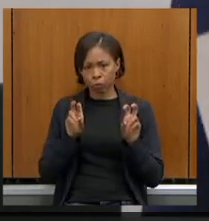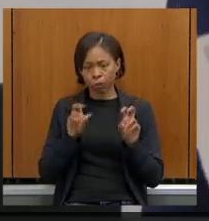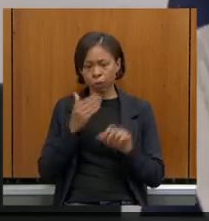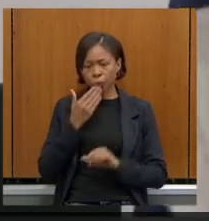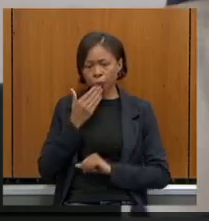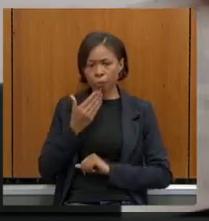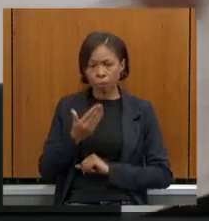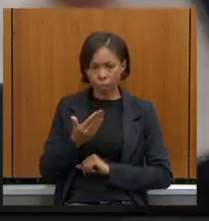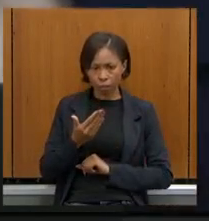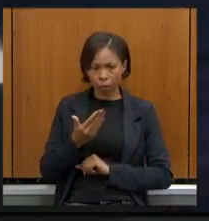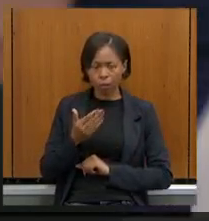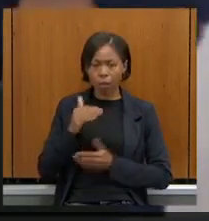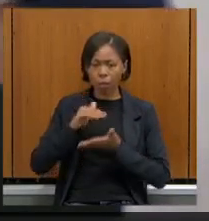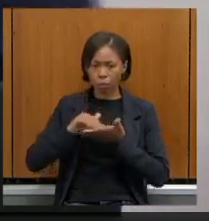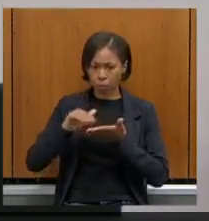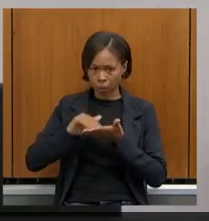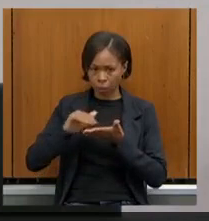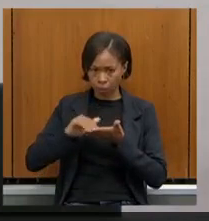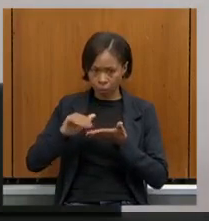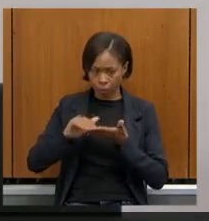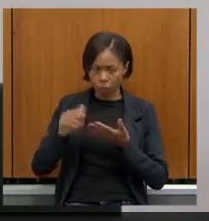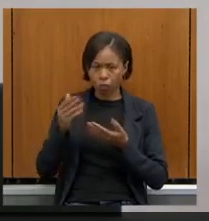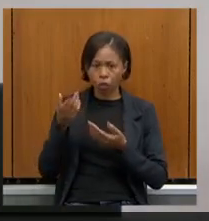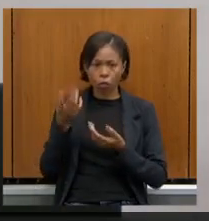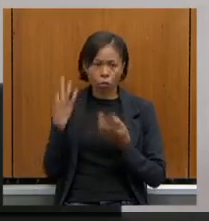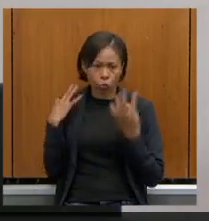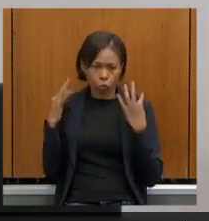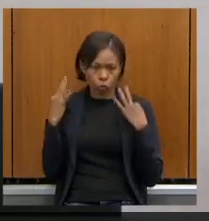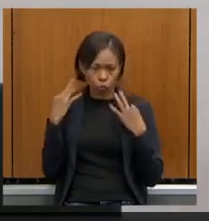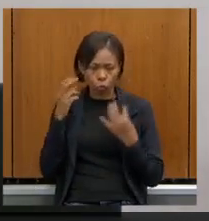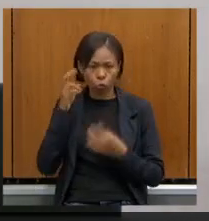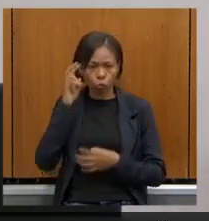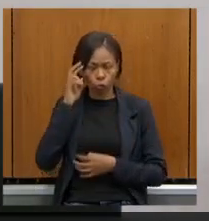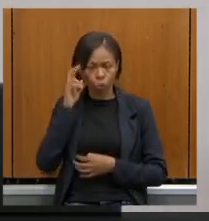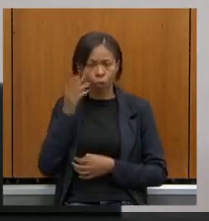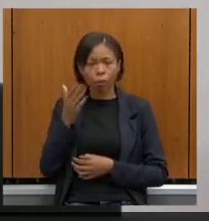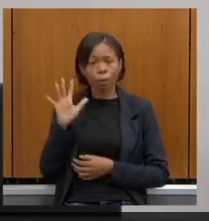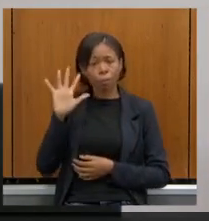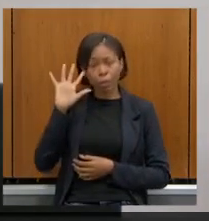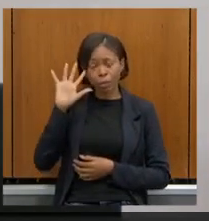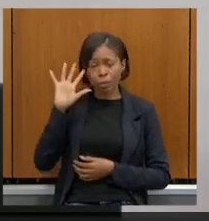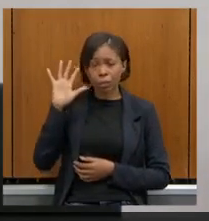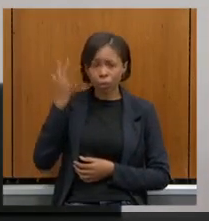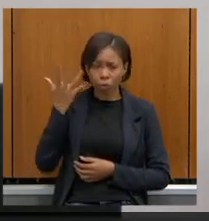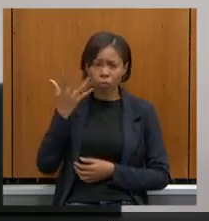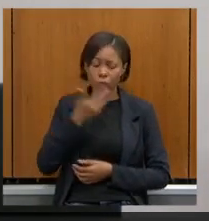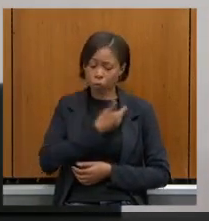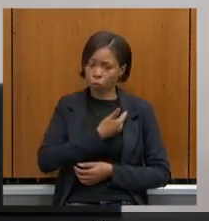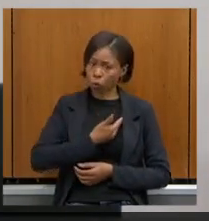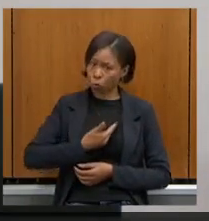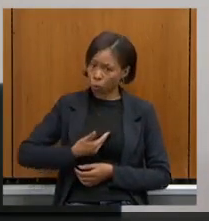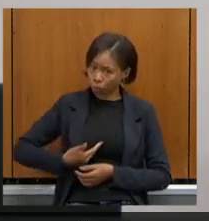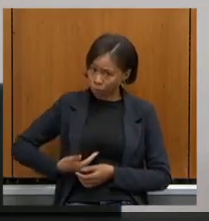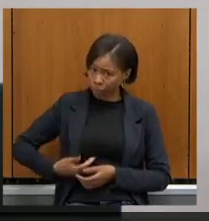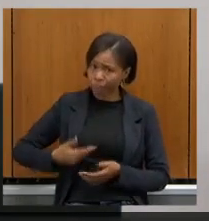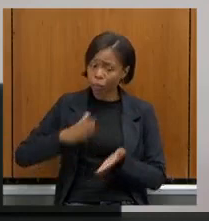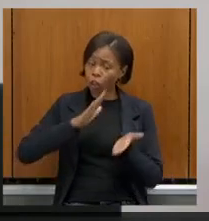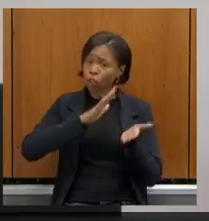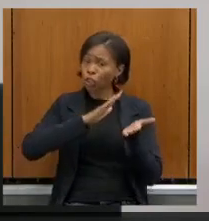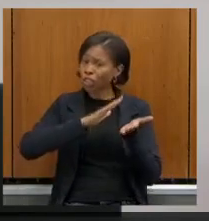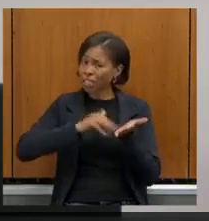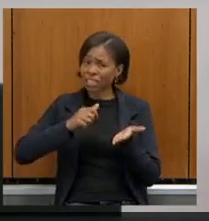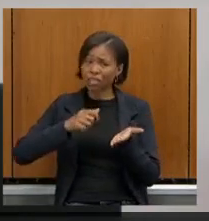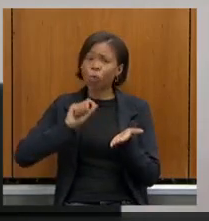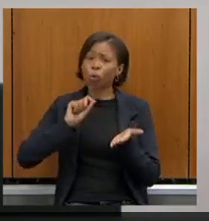encaminhada a secretaria de Estado de Cultura e Turismo Seculti pedir providências para que o governo retire as exigências